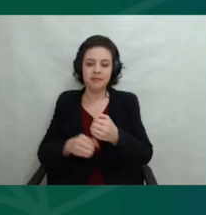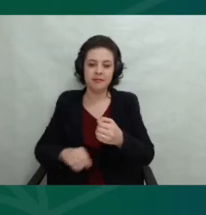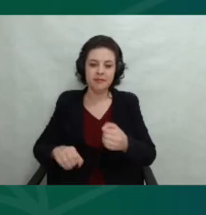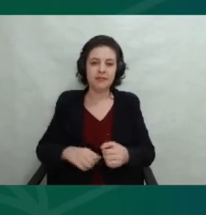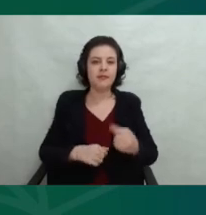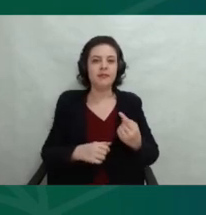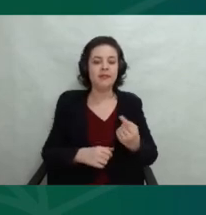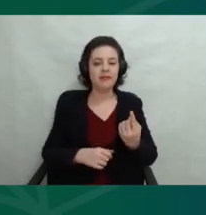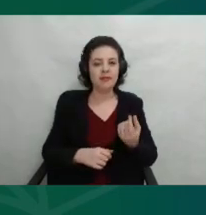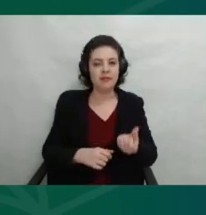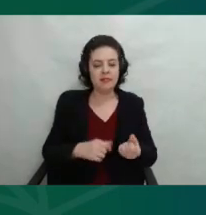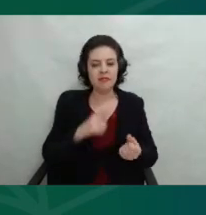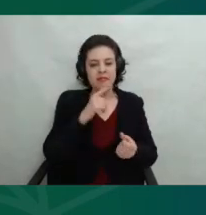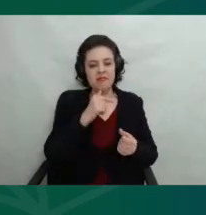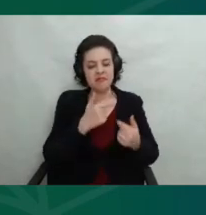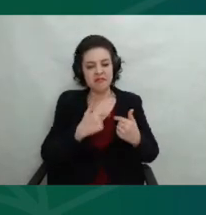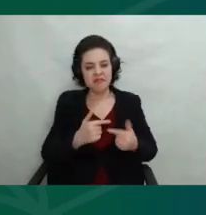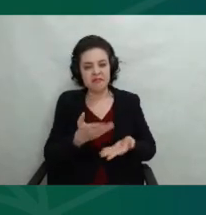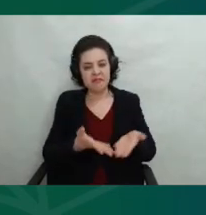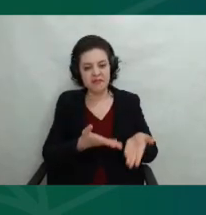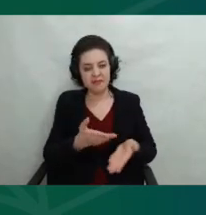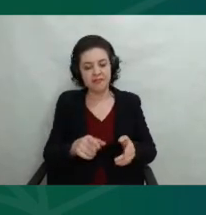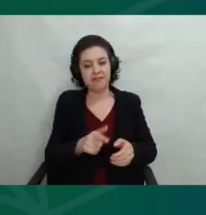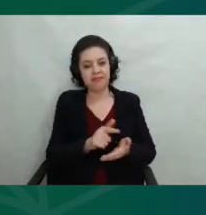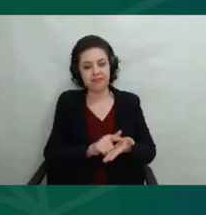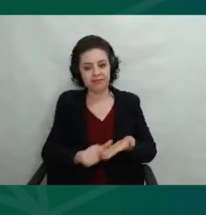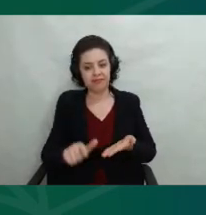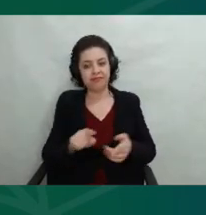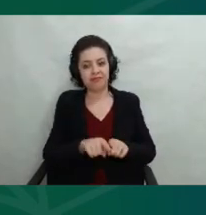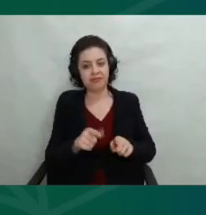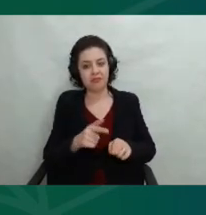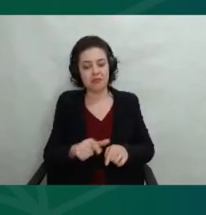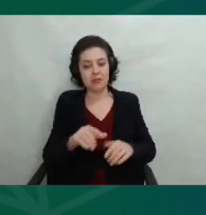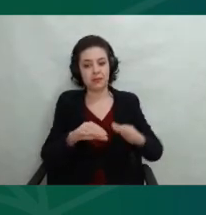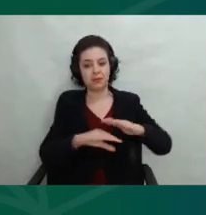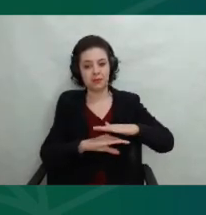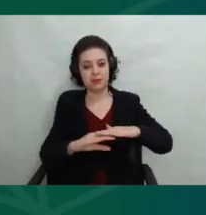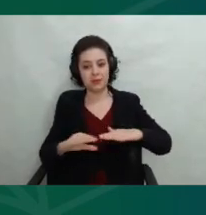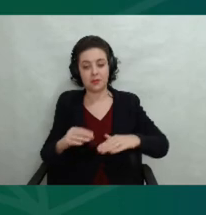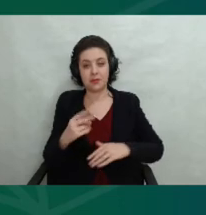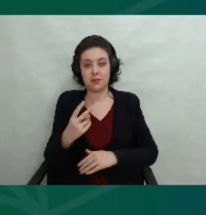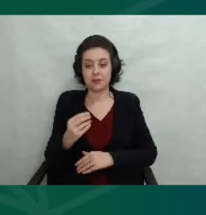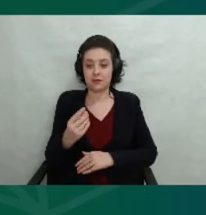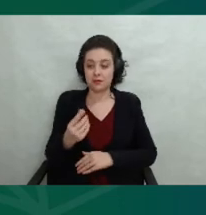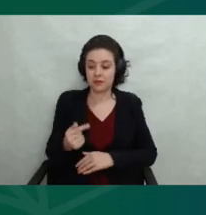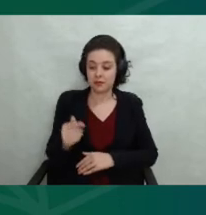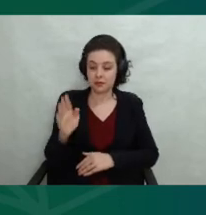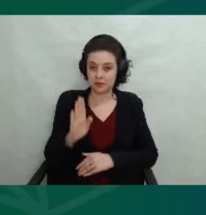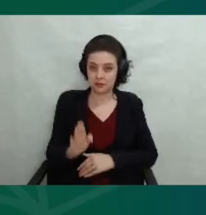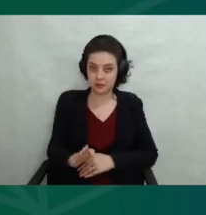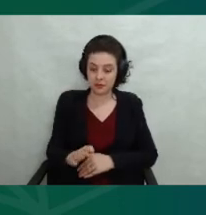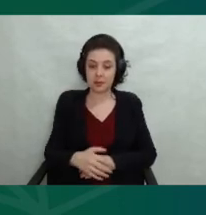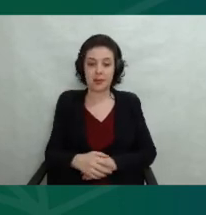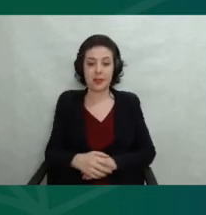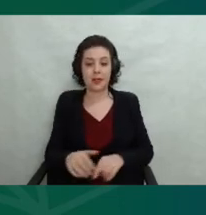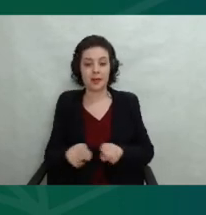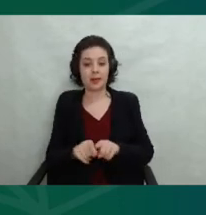tratada, 44 estudos com água superficial. Isso é um levantamento de 2017 no Brasil. Então, além dos contaminantes